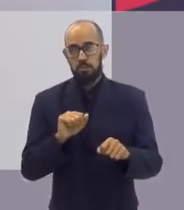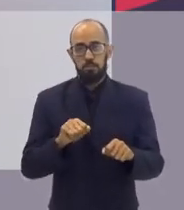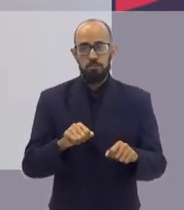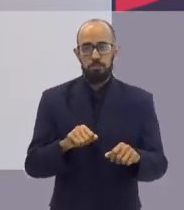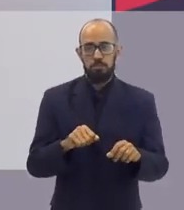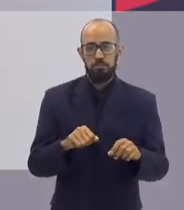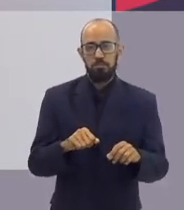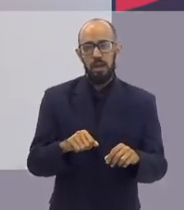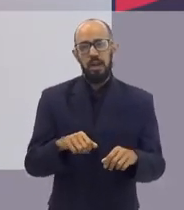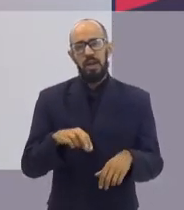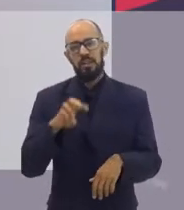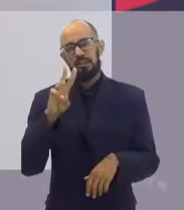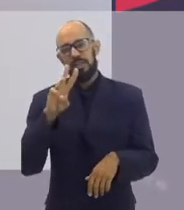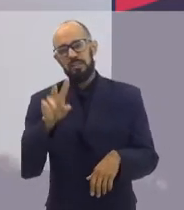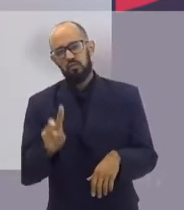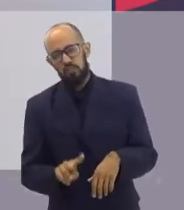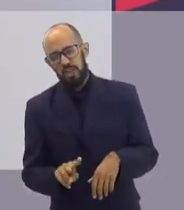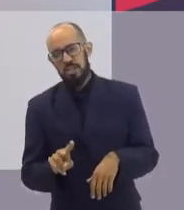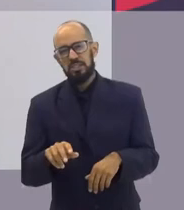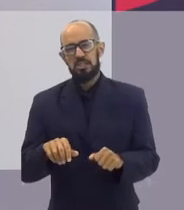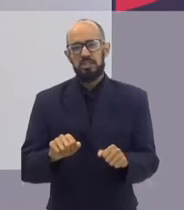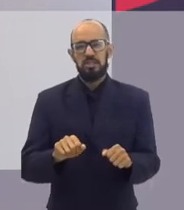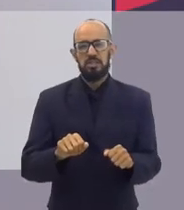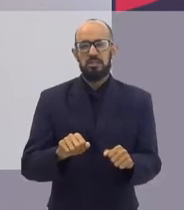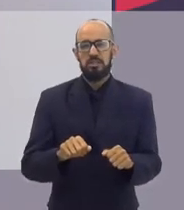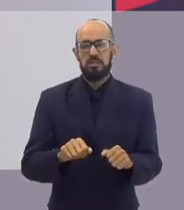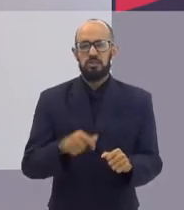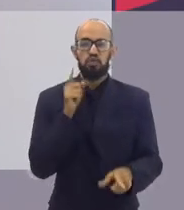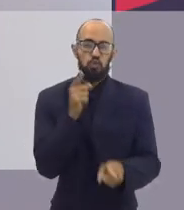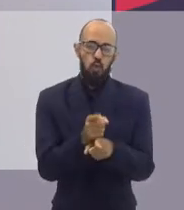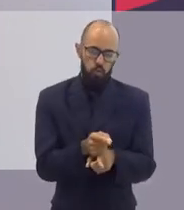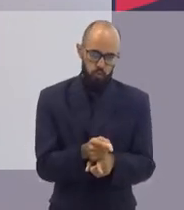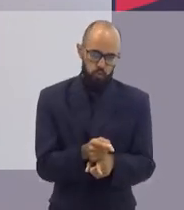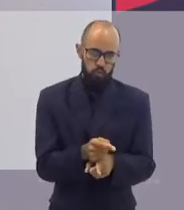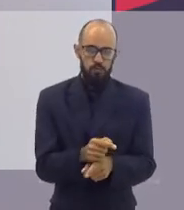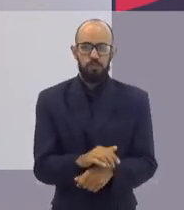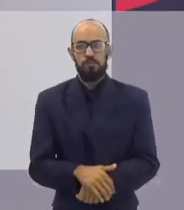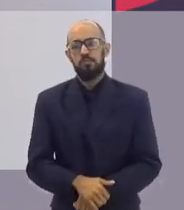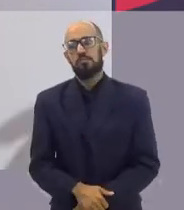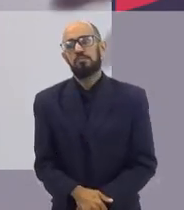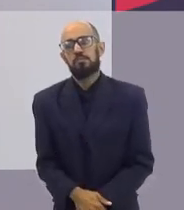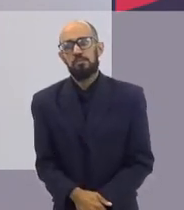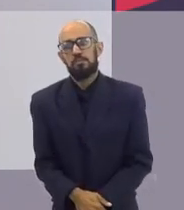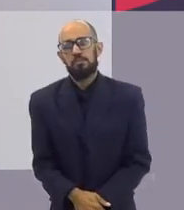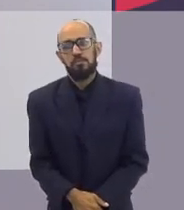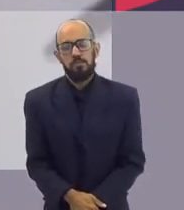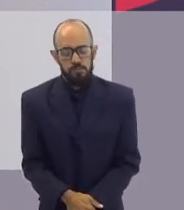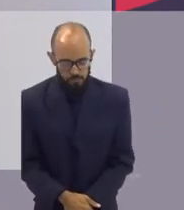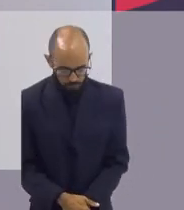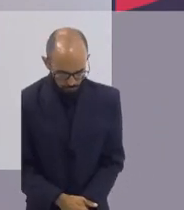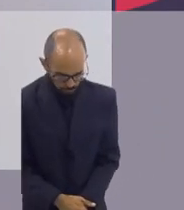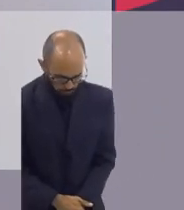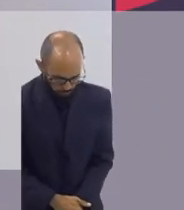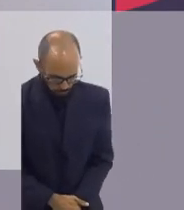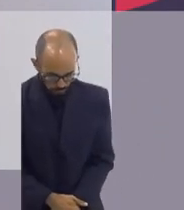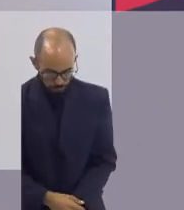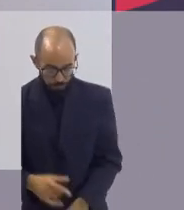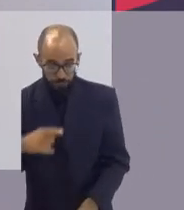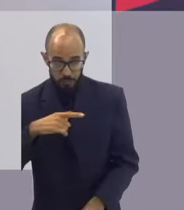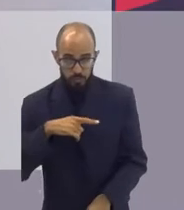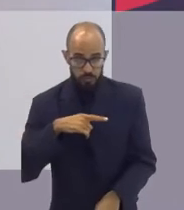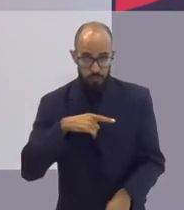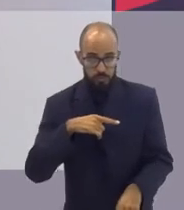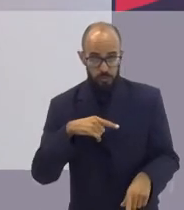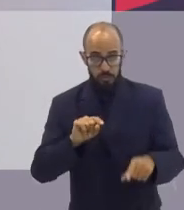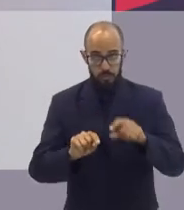sei lá, três vezes 2 horas e meia, 3 encontros. Né? E como o Xexéu falou, além disso, tem uma aula inaugural,